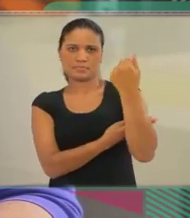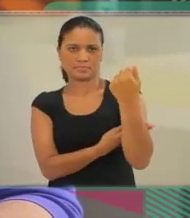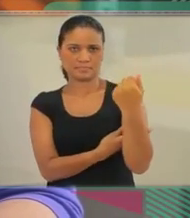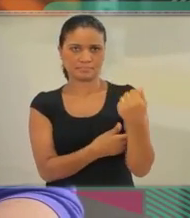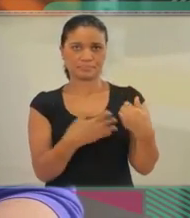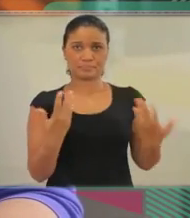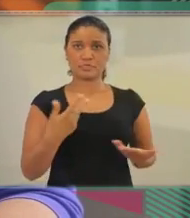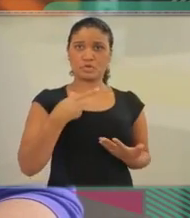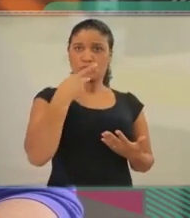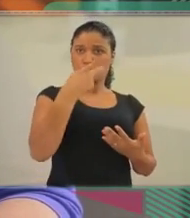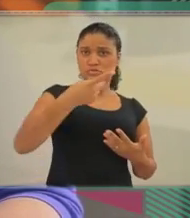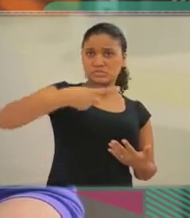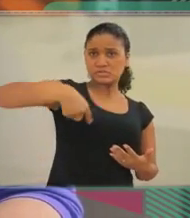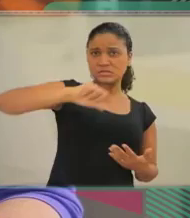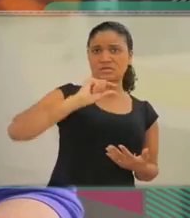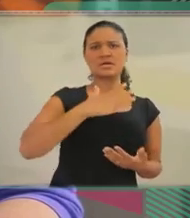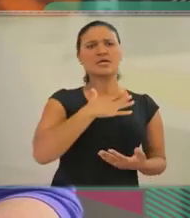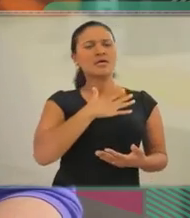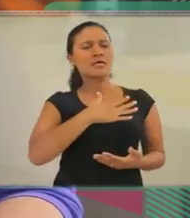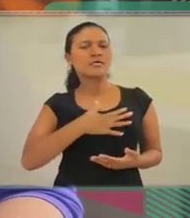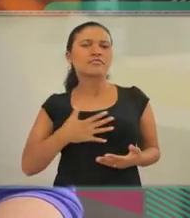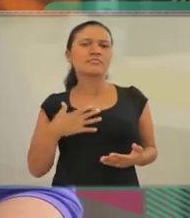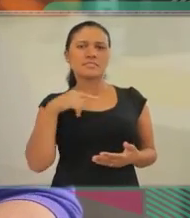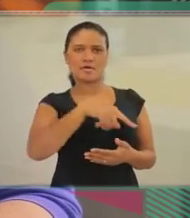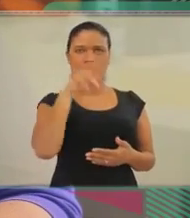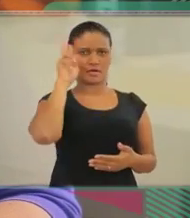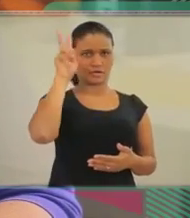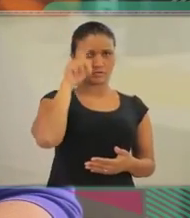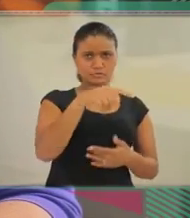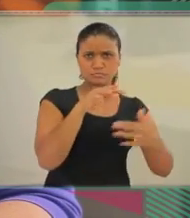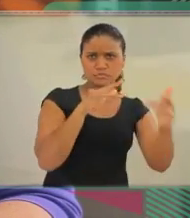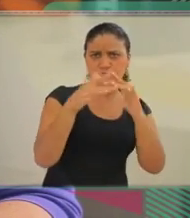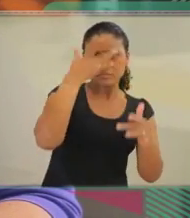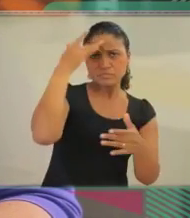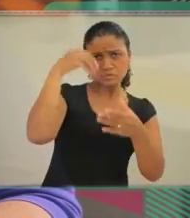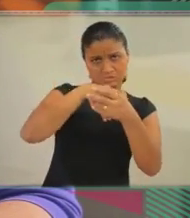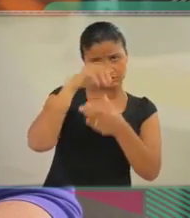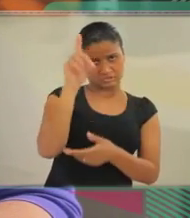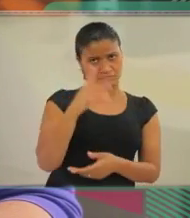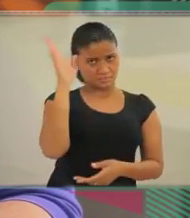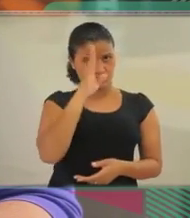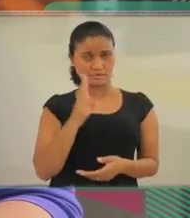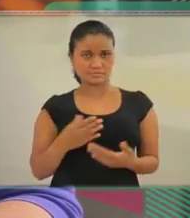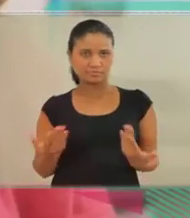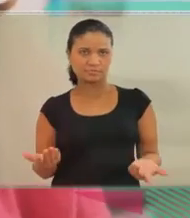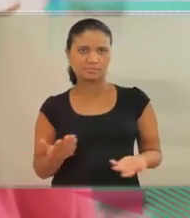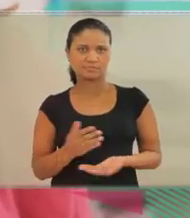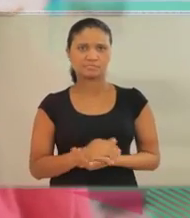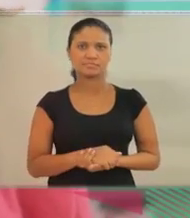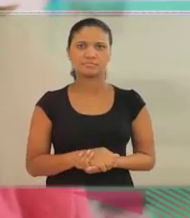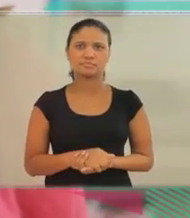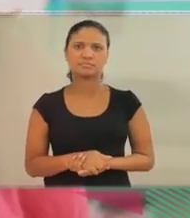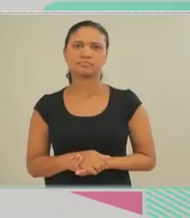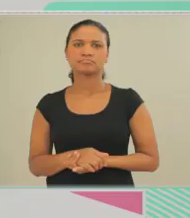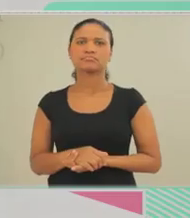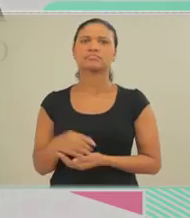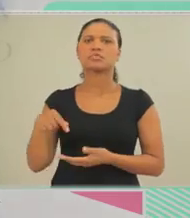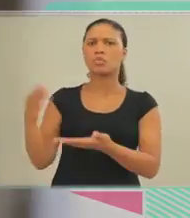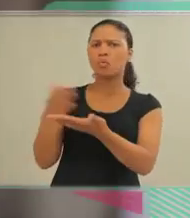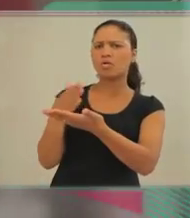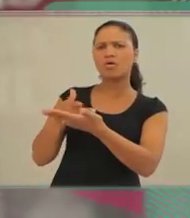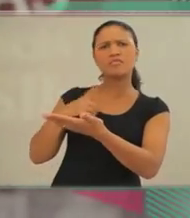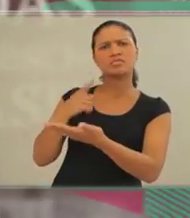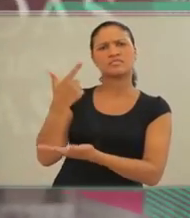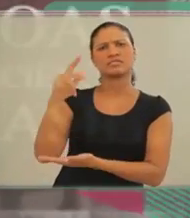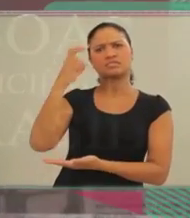poder, eu diria até poder apreciar a história do movimento das pessoas com deficiência no Brasil. O livro tem 25 depoimentos